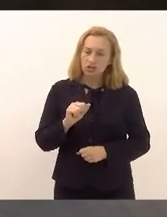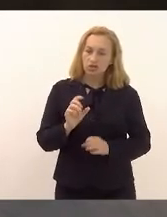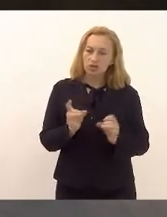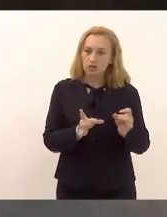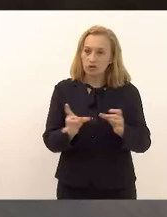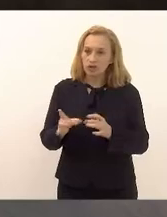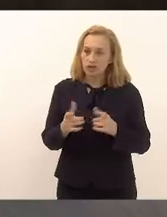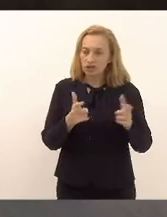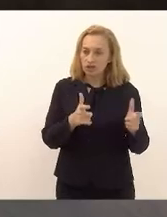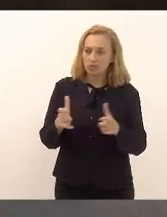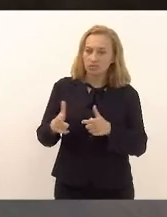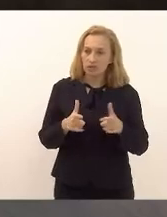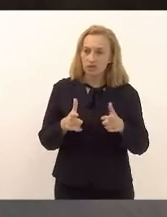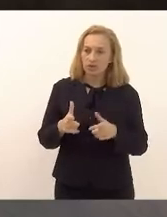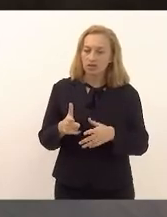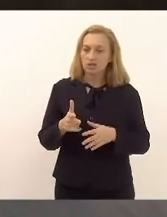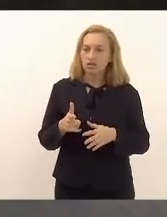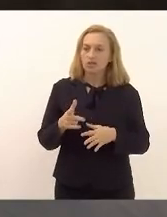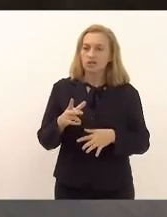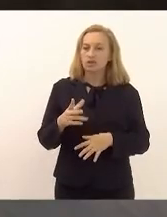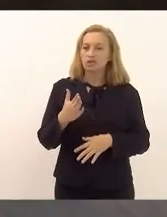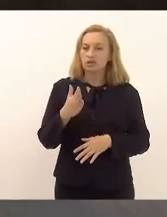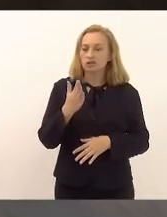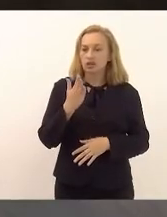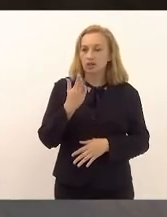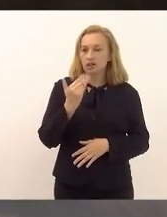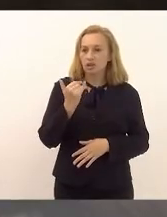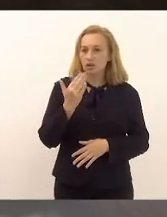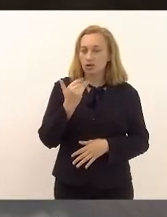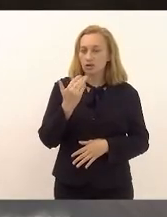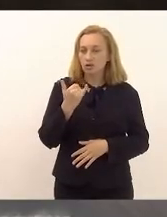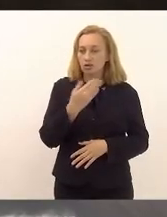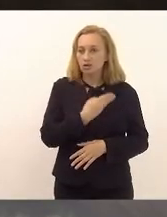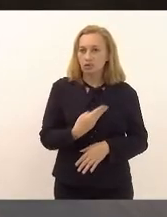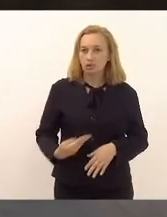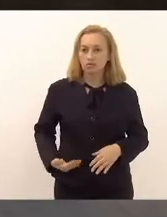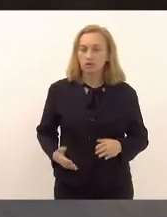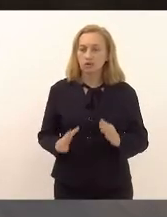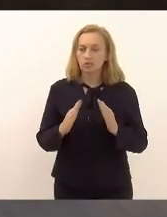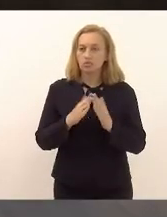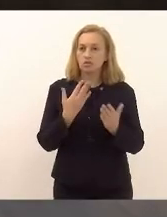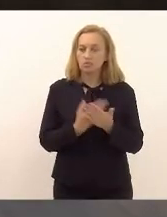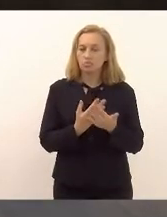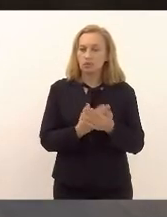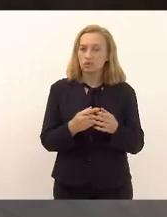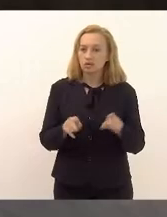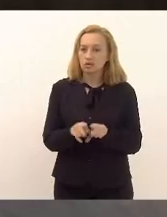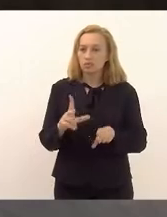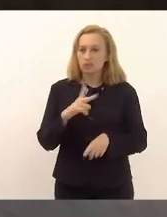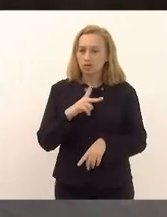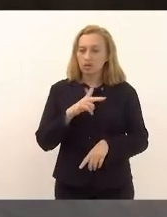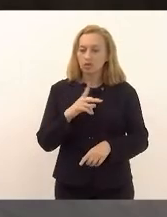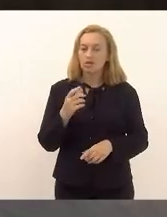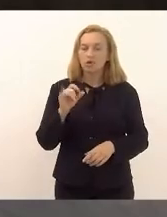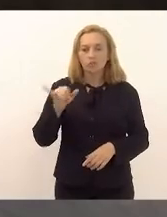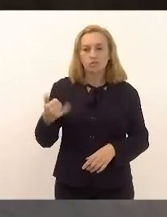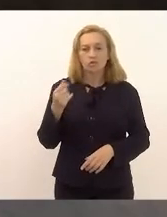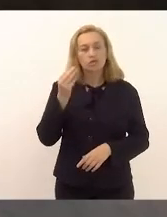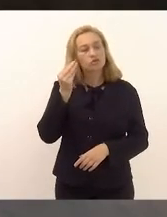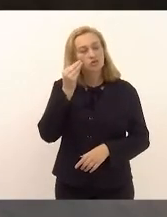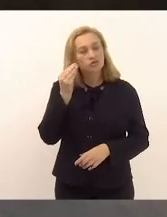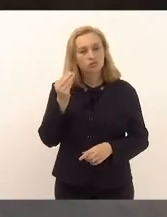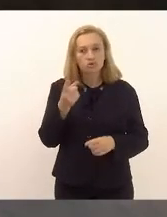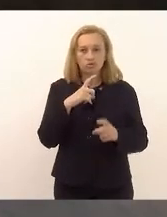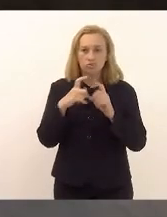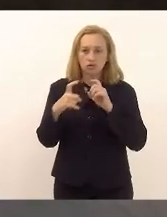de produtos e alimentos nas escolas públicas e privadas. Tive a oportunidade de discutir a matéria